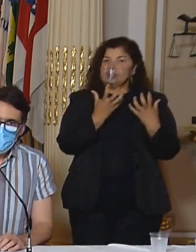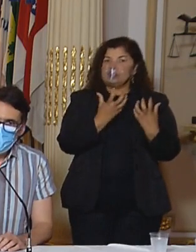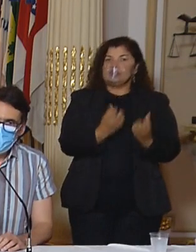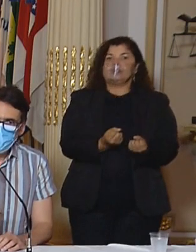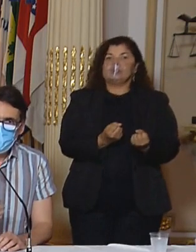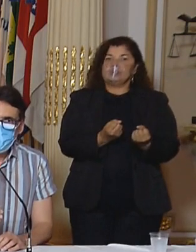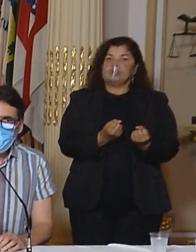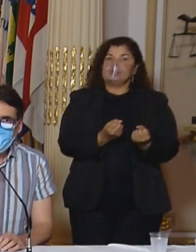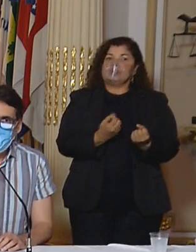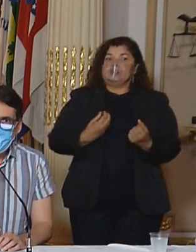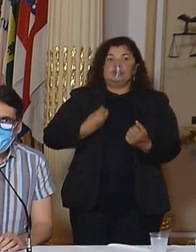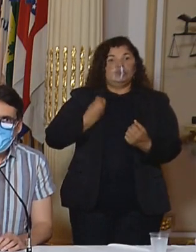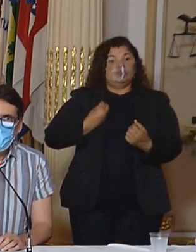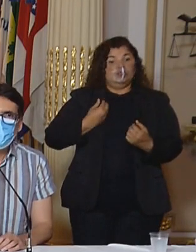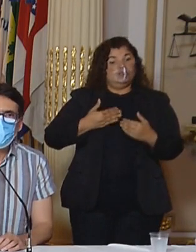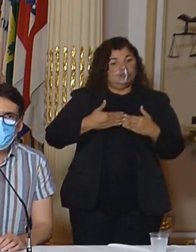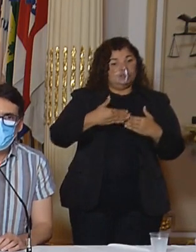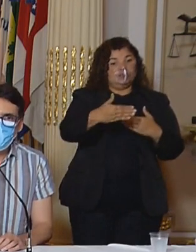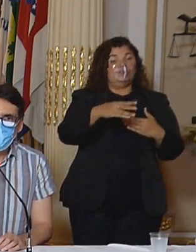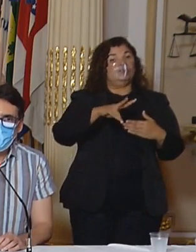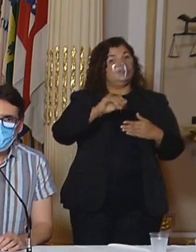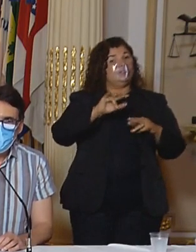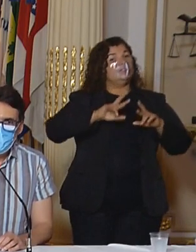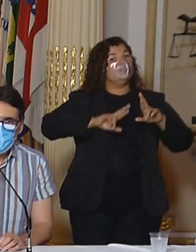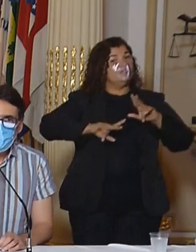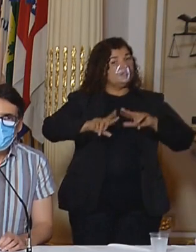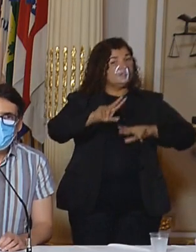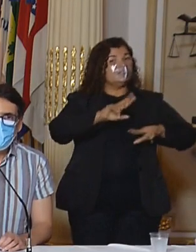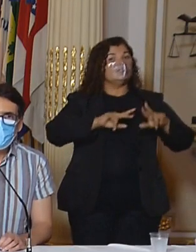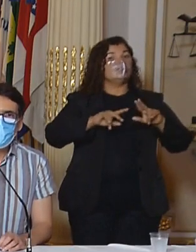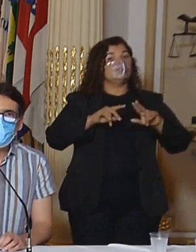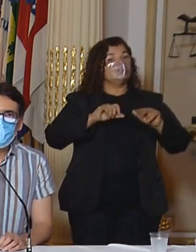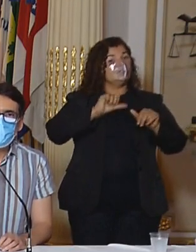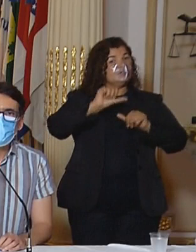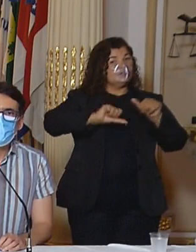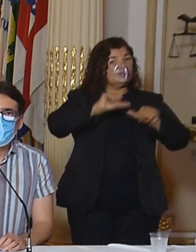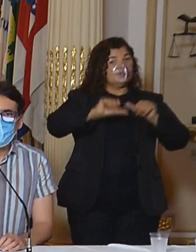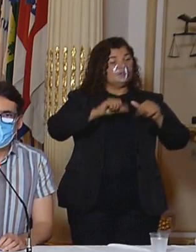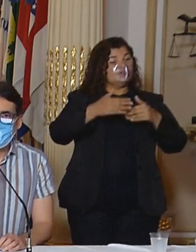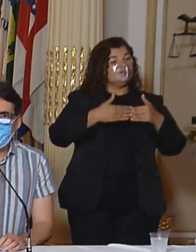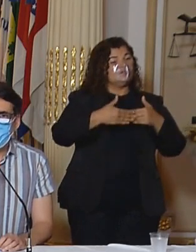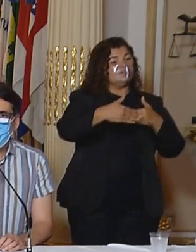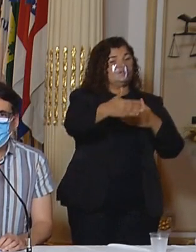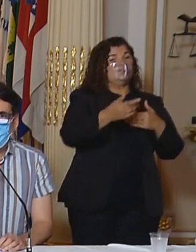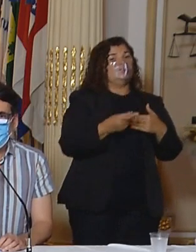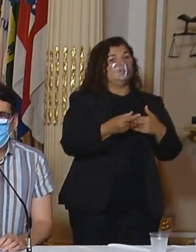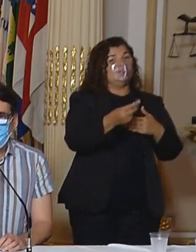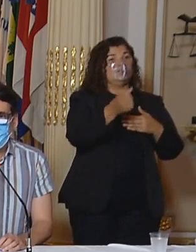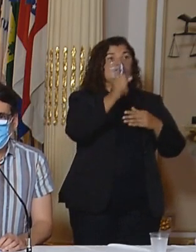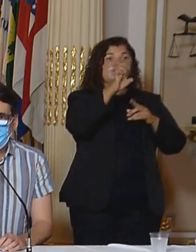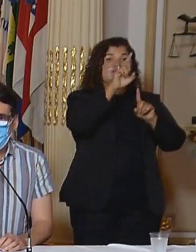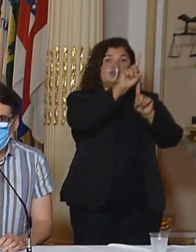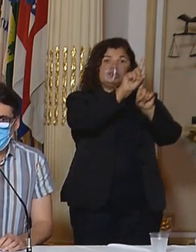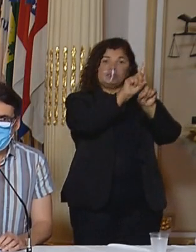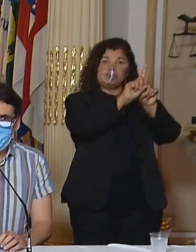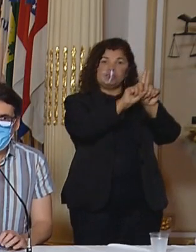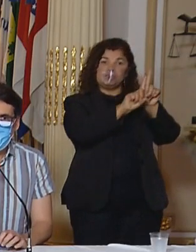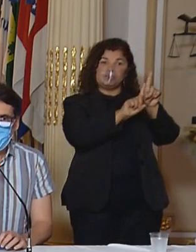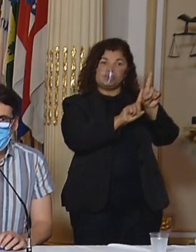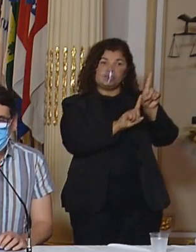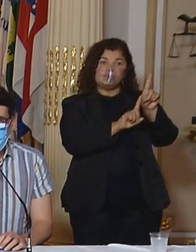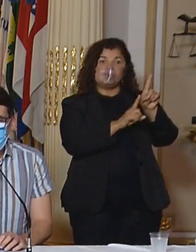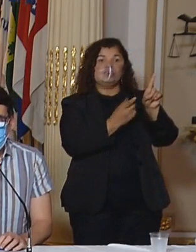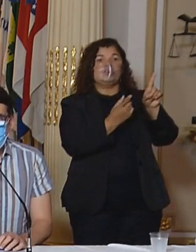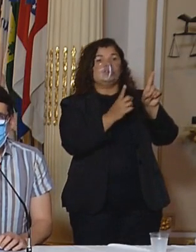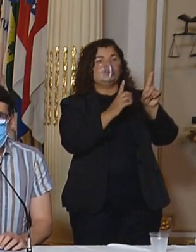a vida vai ser diferente por um bom tempo, mesmo quando essa curva começar realmente a ter uma velocidade maior